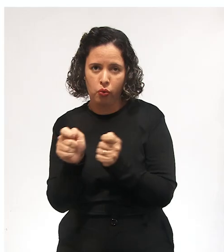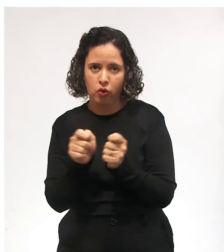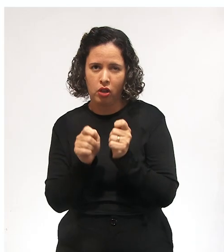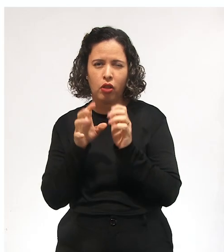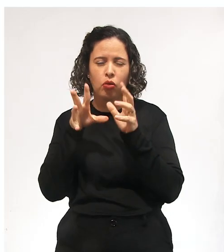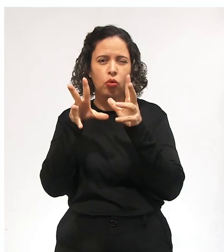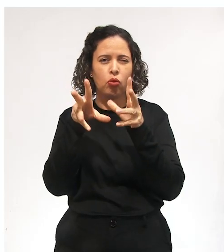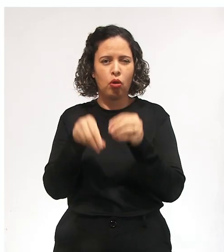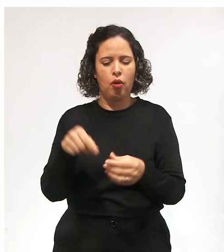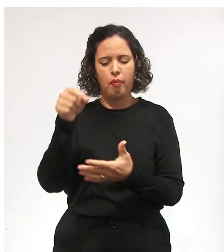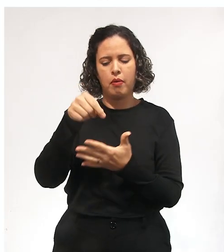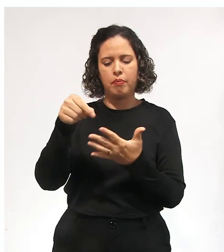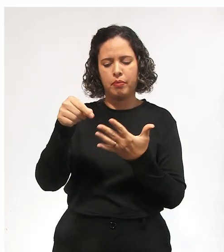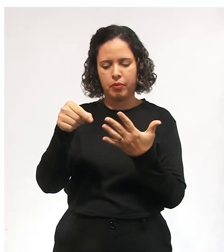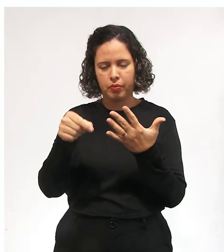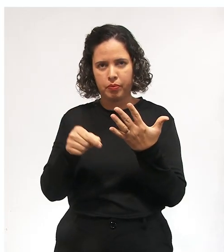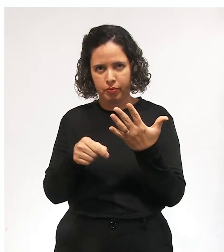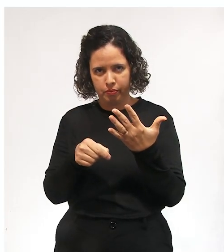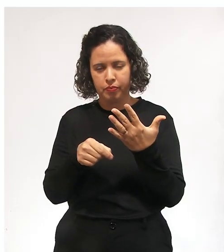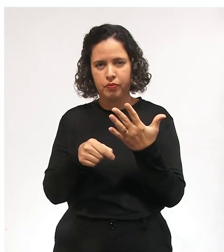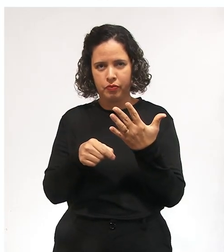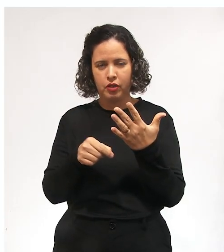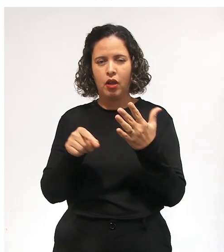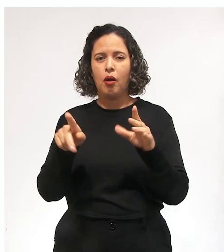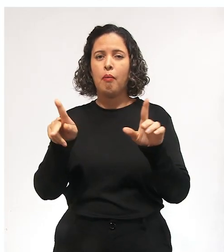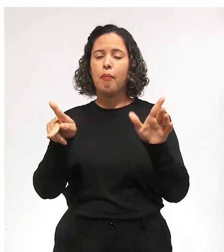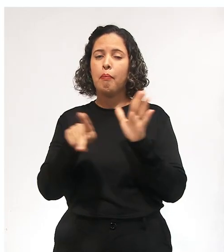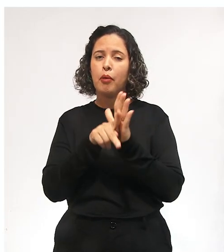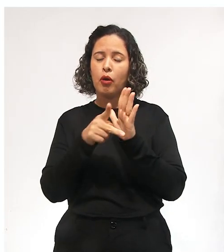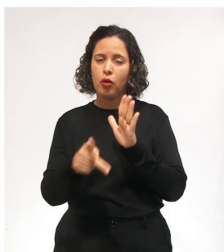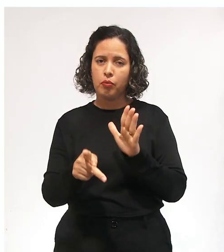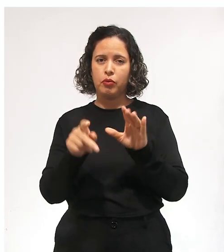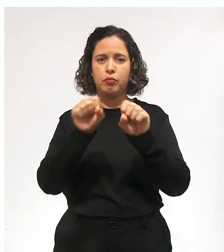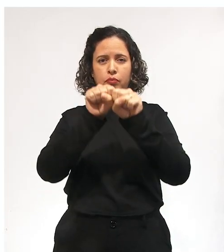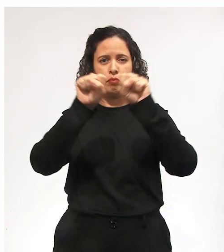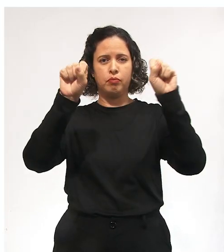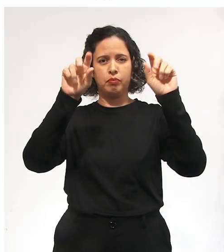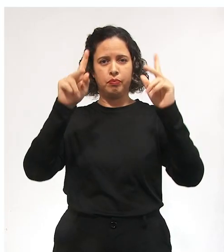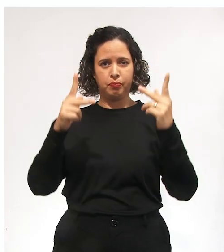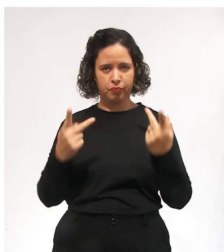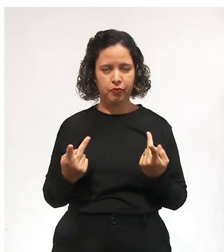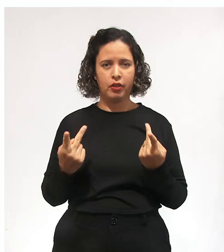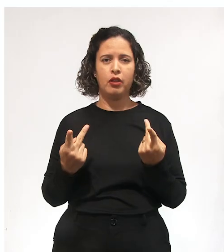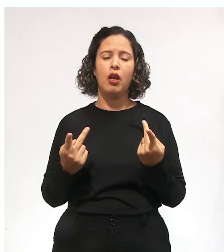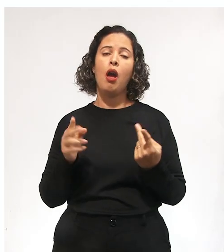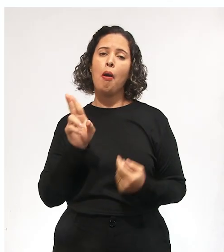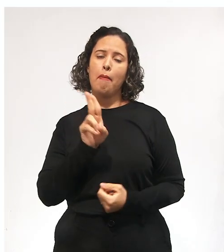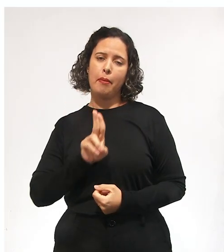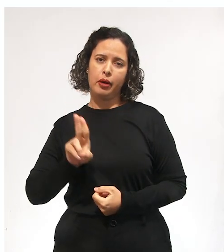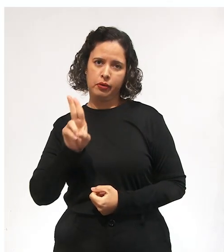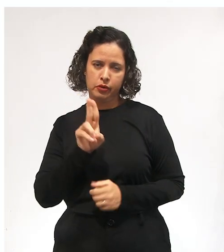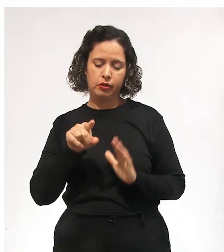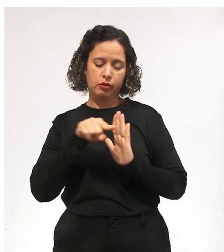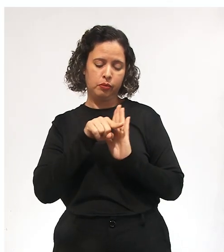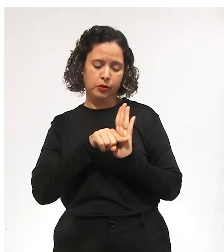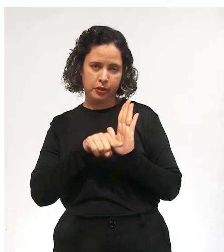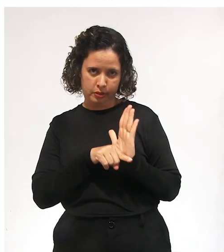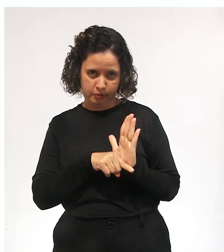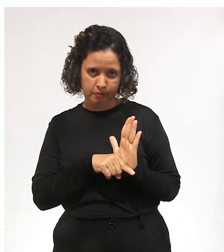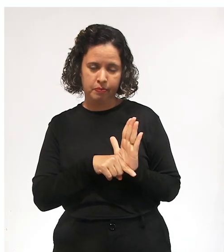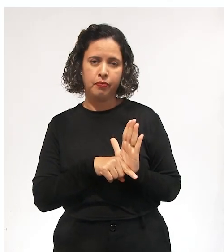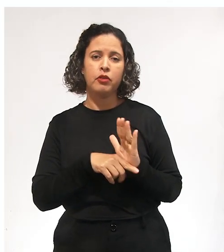alguma forma, vai fornecer serviços básicos para os programas de aplicação. Por quê? O